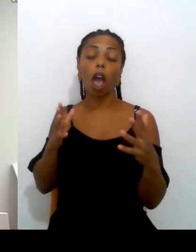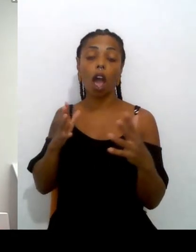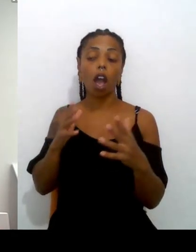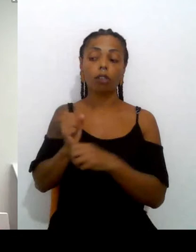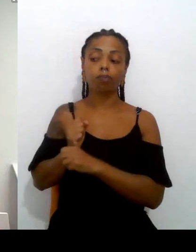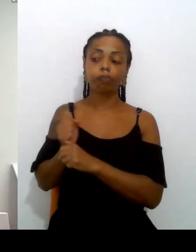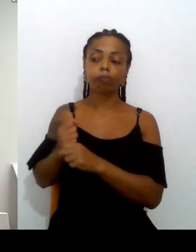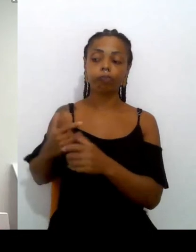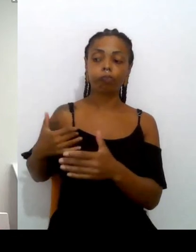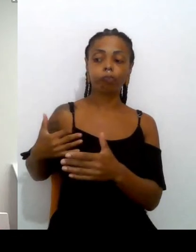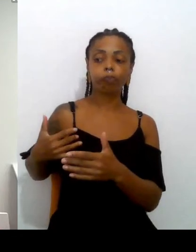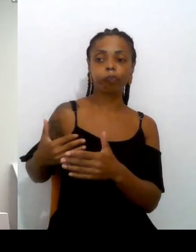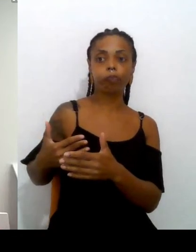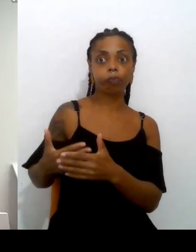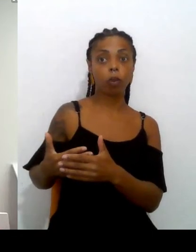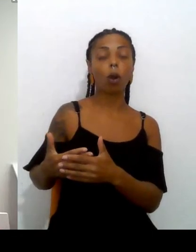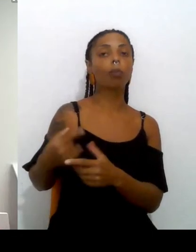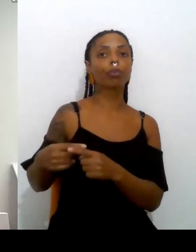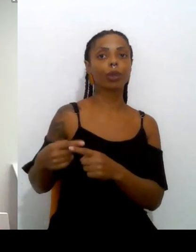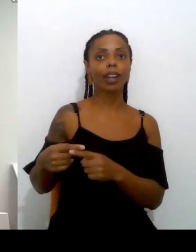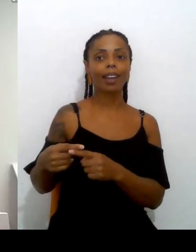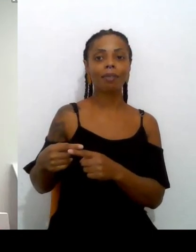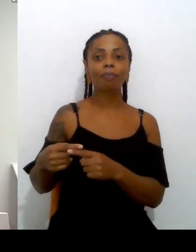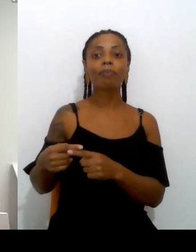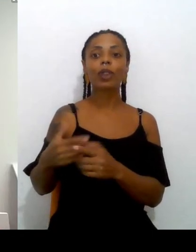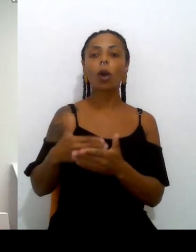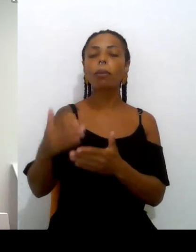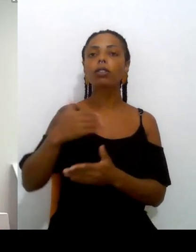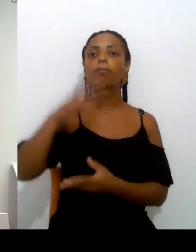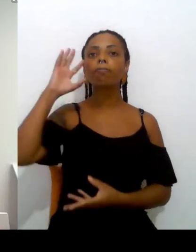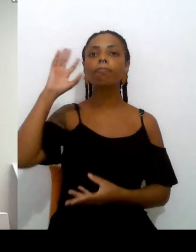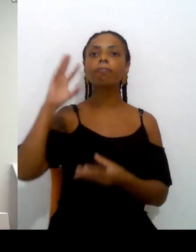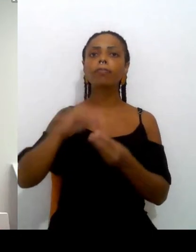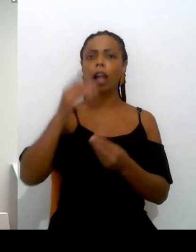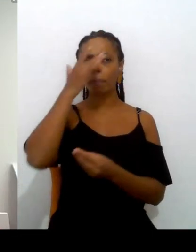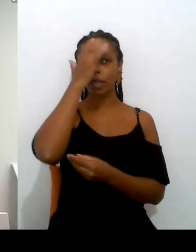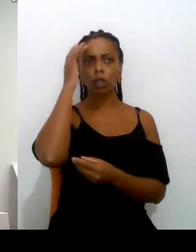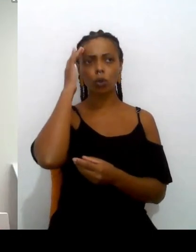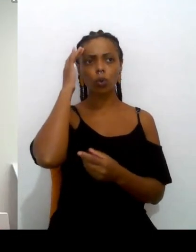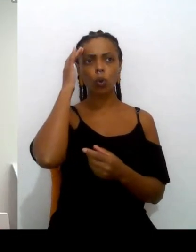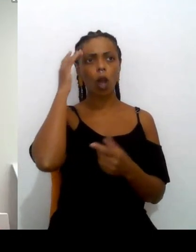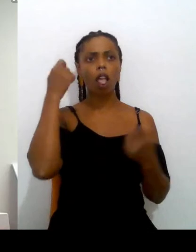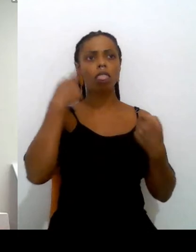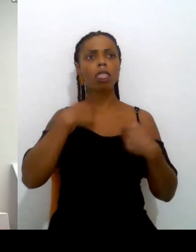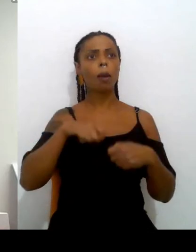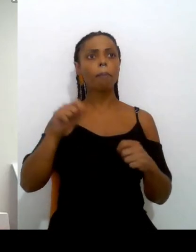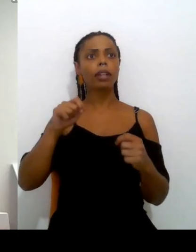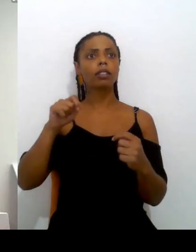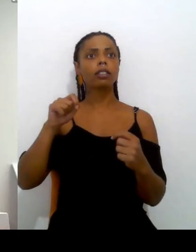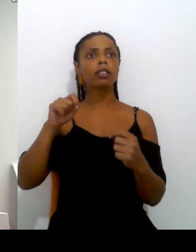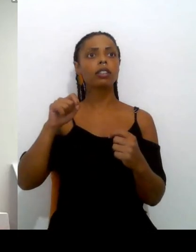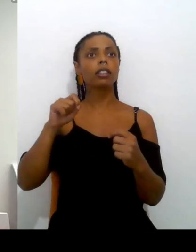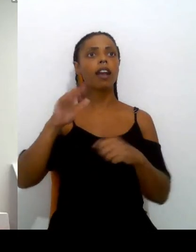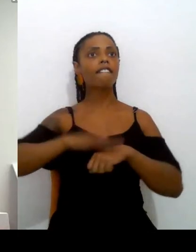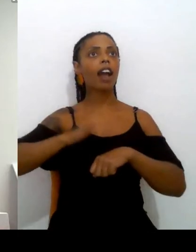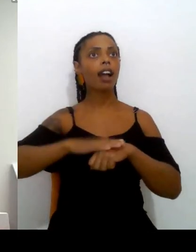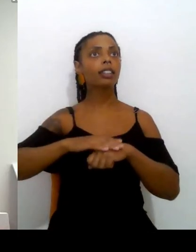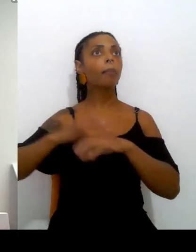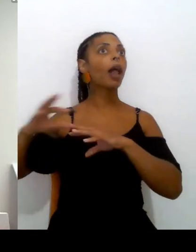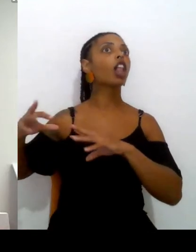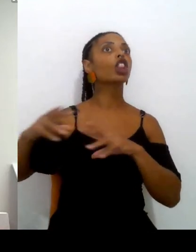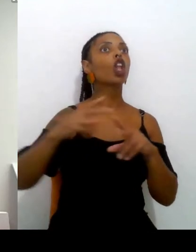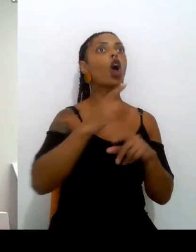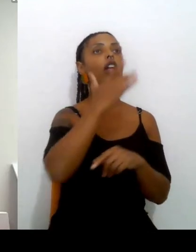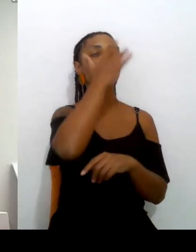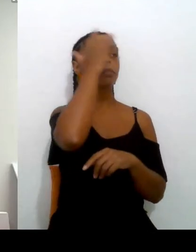do ponto de vista de que a pessoa não precisa seguir em direção ao conceito ao consenso estabelecido